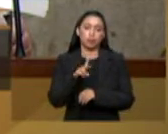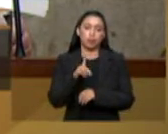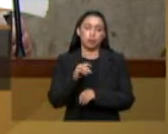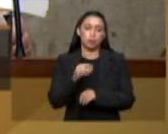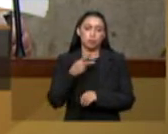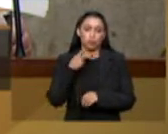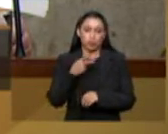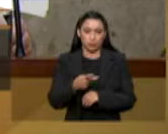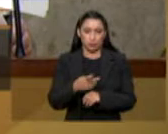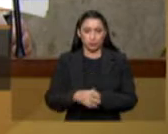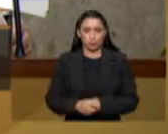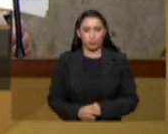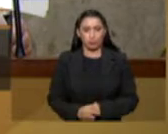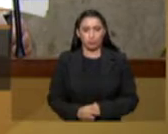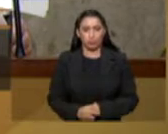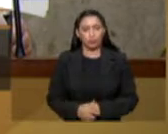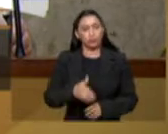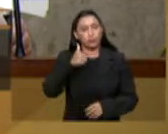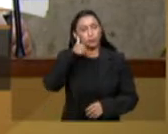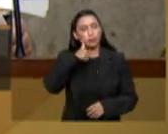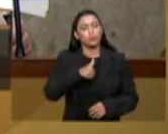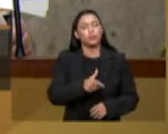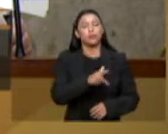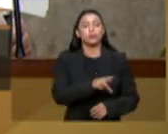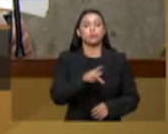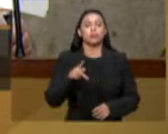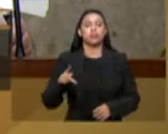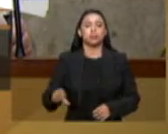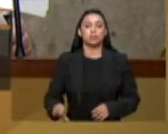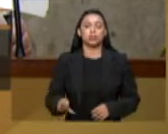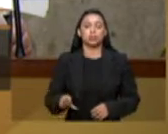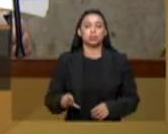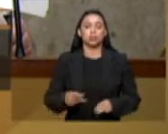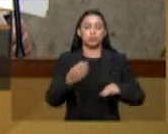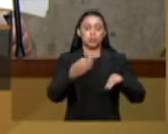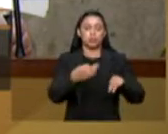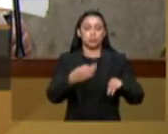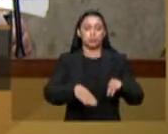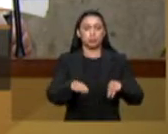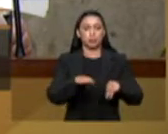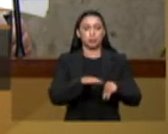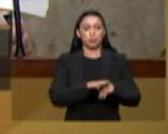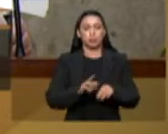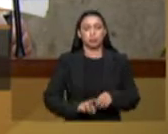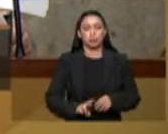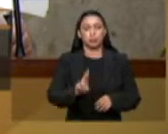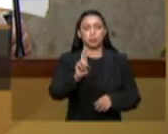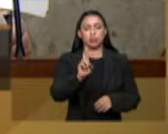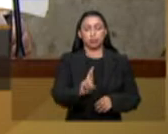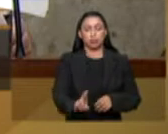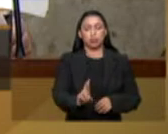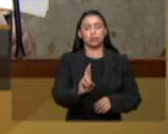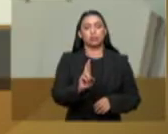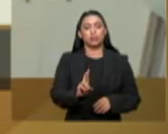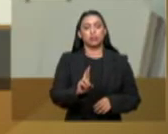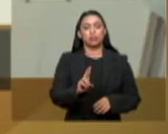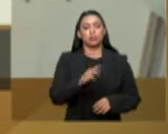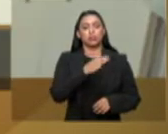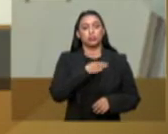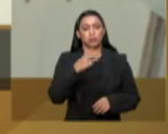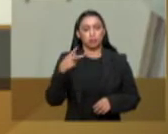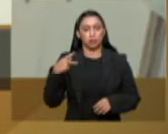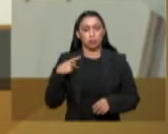Senhora ministra presidente, senhoras ministras, senhores ministros, senhor representante do Ministério Público, muito boa